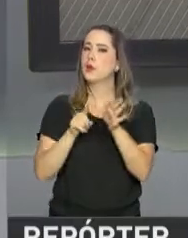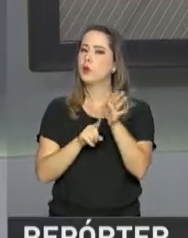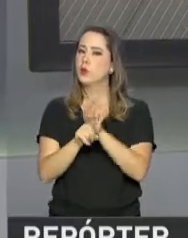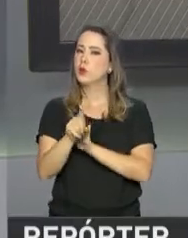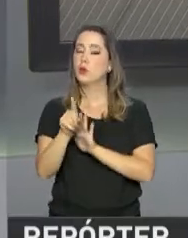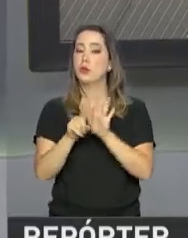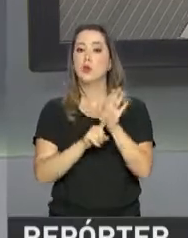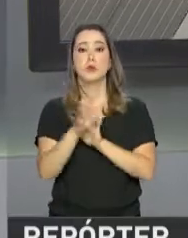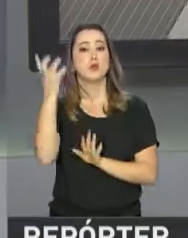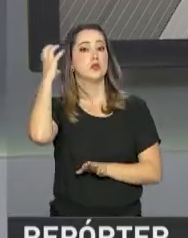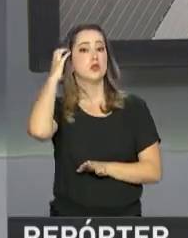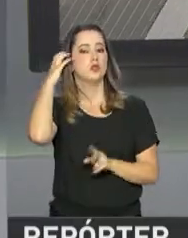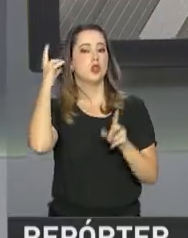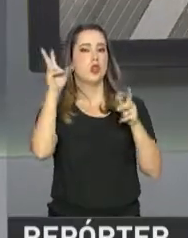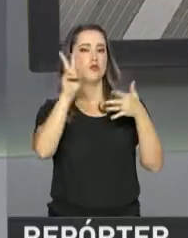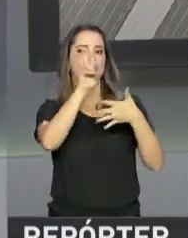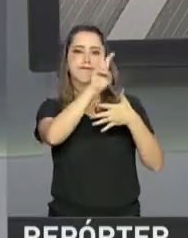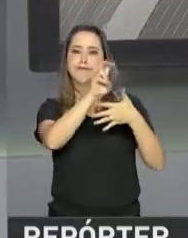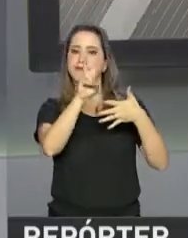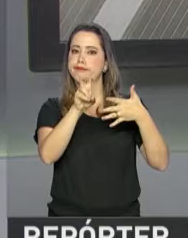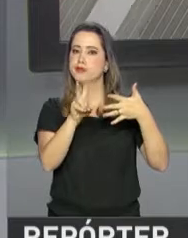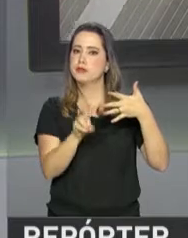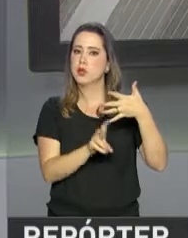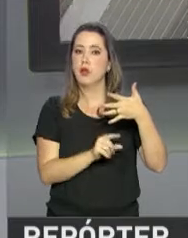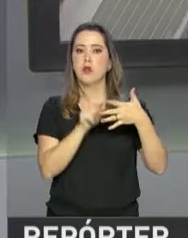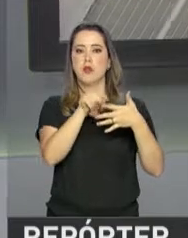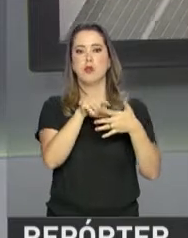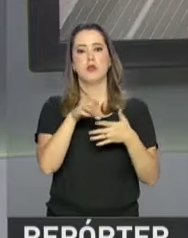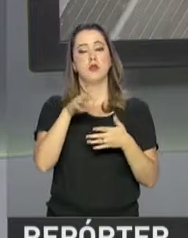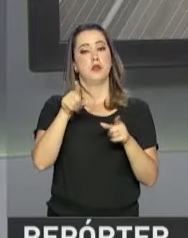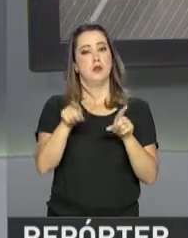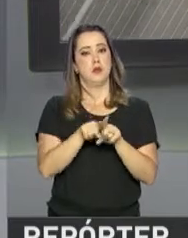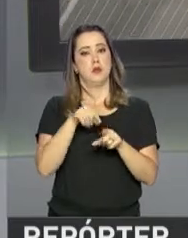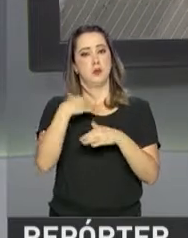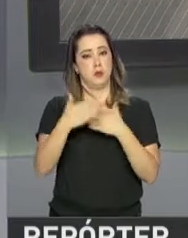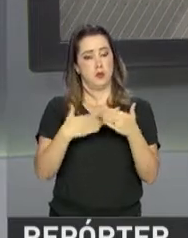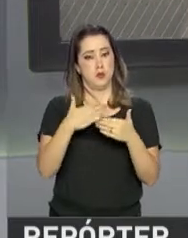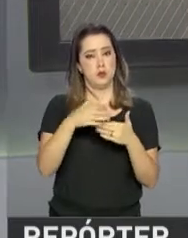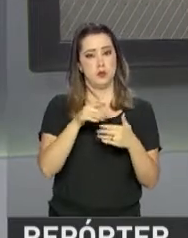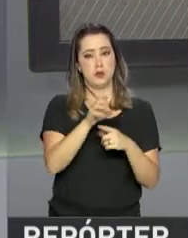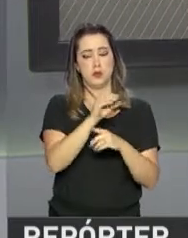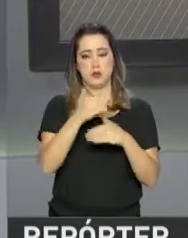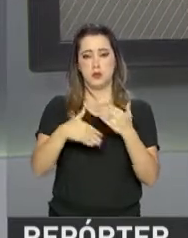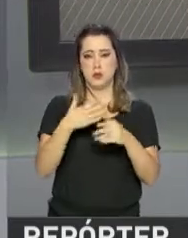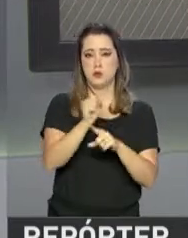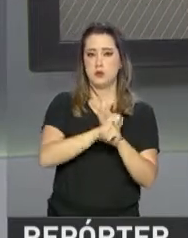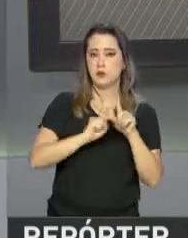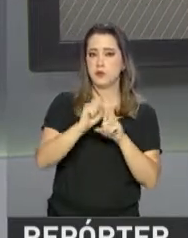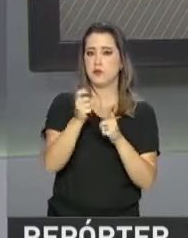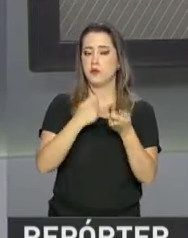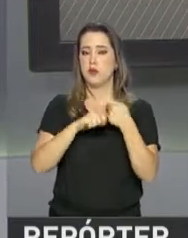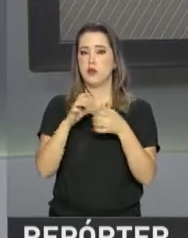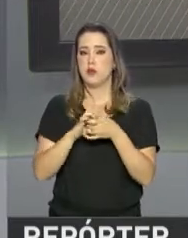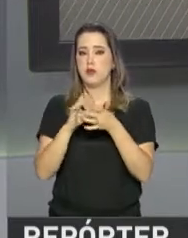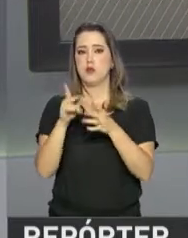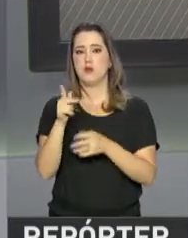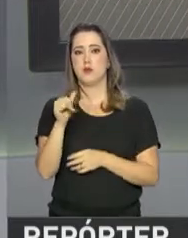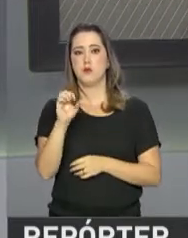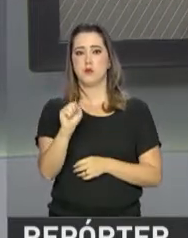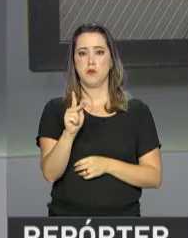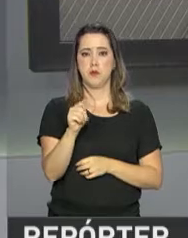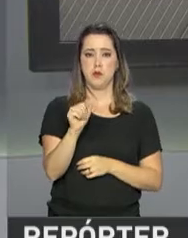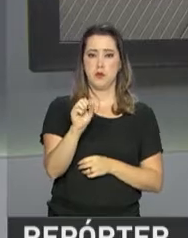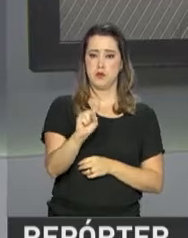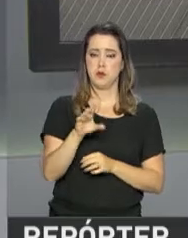radialistas sobre temas como estratégia nacional de desenvolvimento social e econômico ea liberação do saque do fundo pis